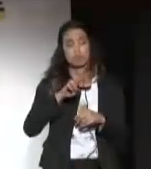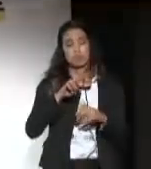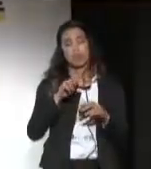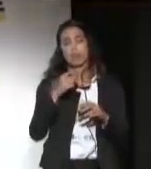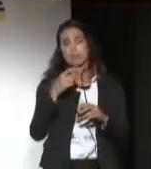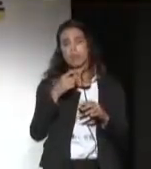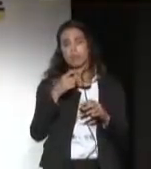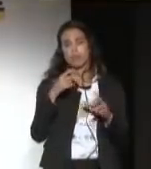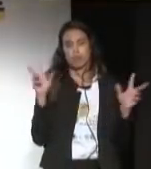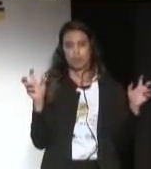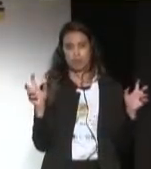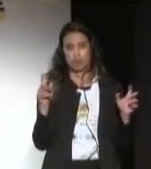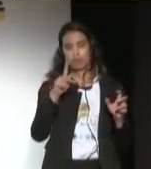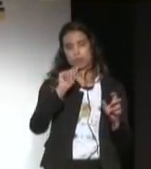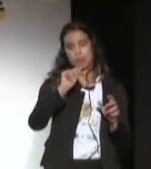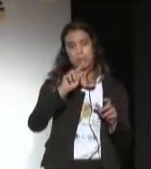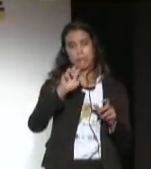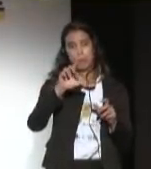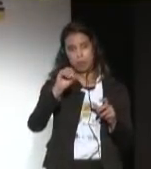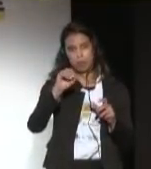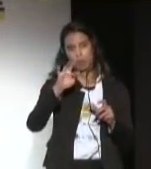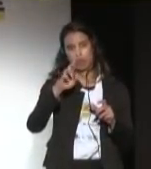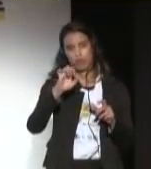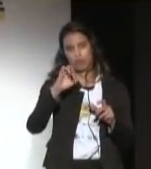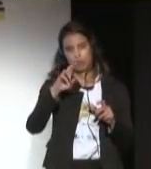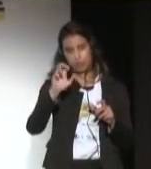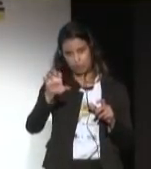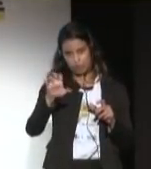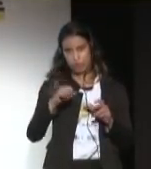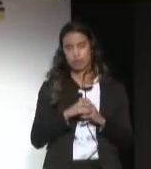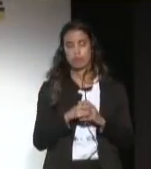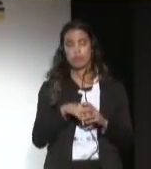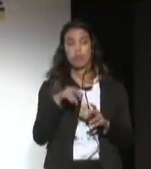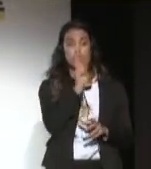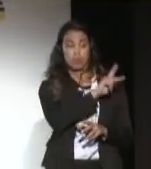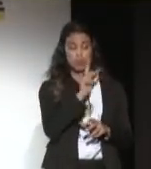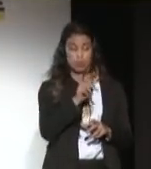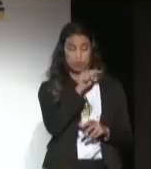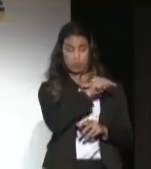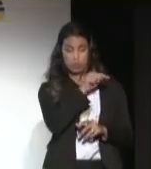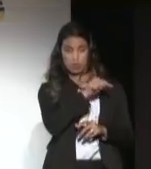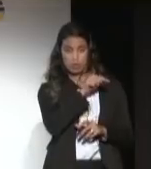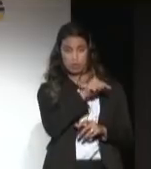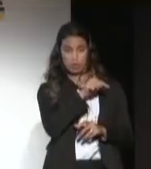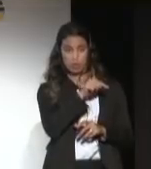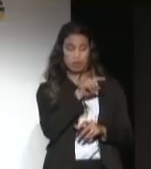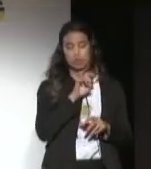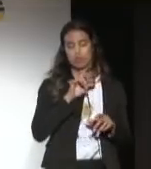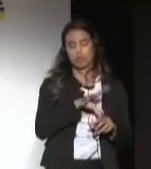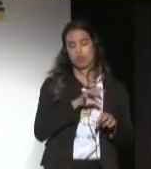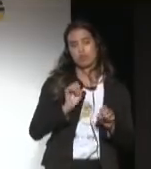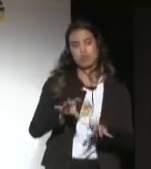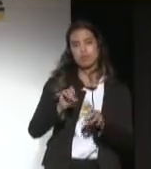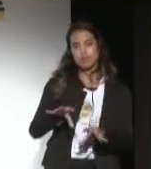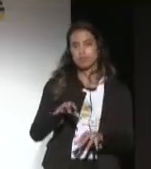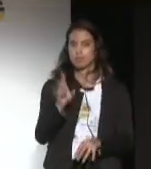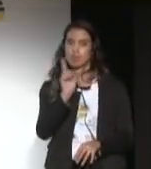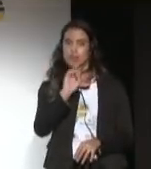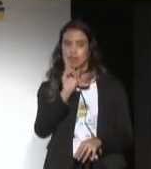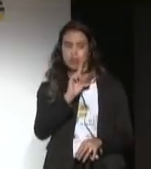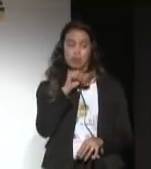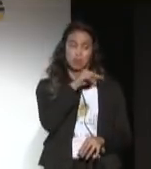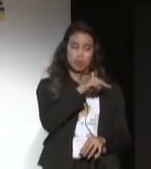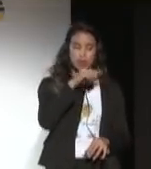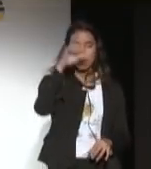Freire, novamente. O professor, nessa concepção de aprendizagem, não é mais apenas aquele que ensina, mas aquele que